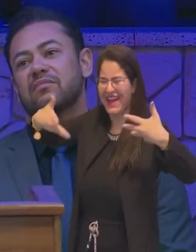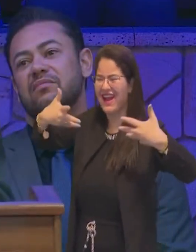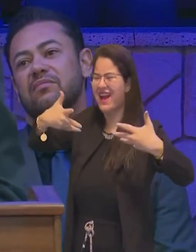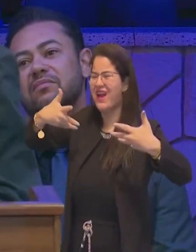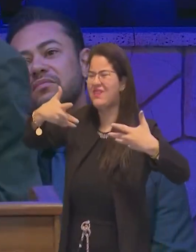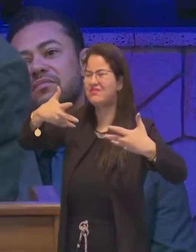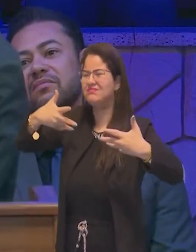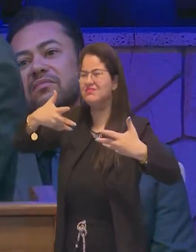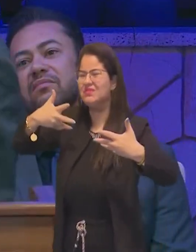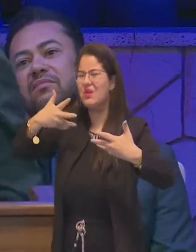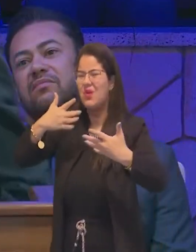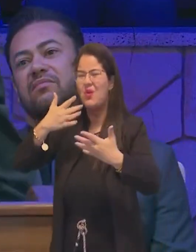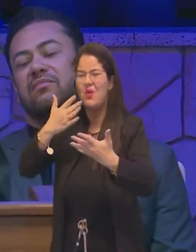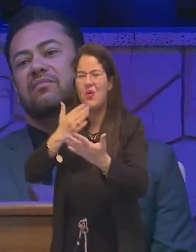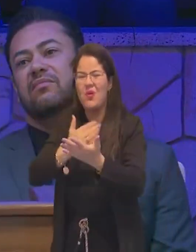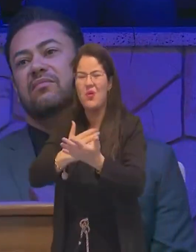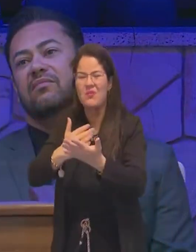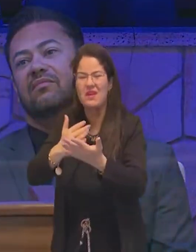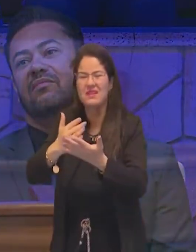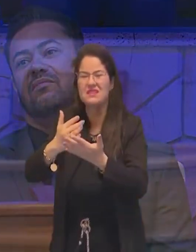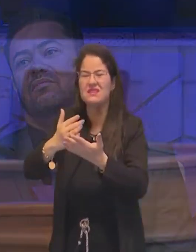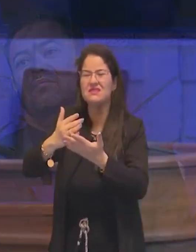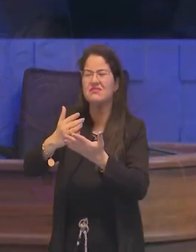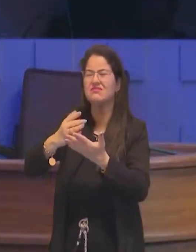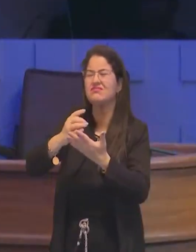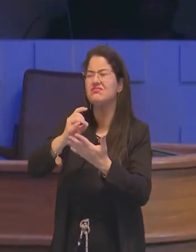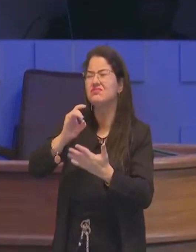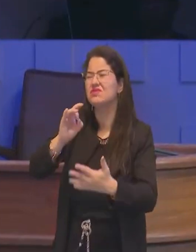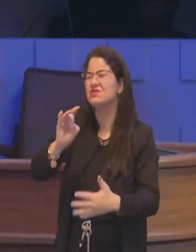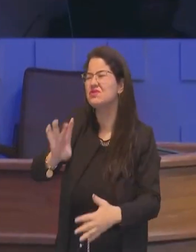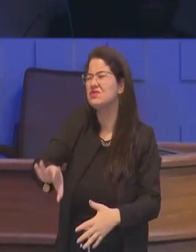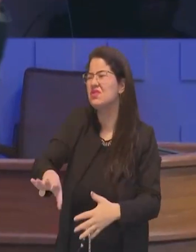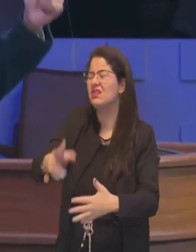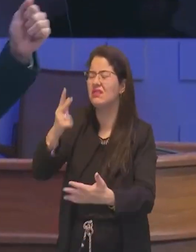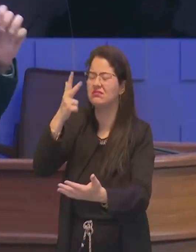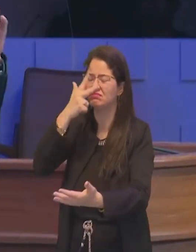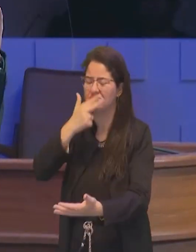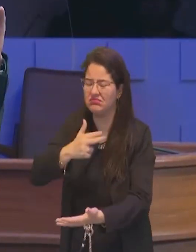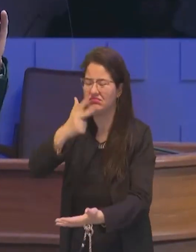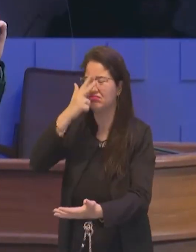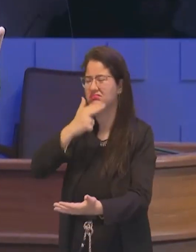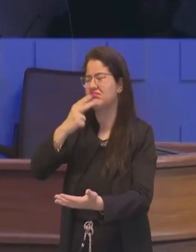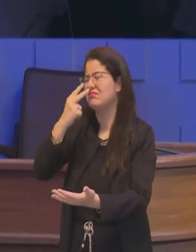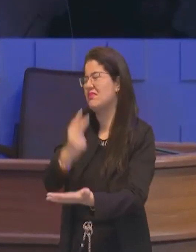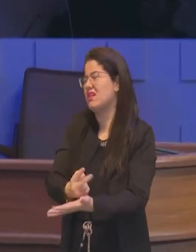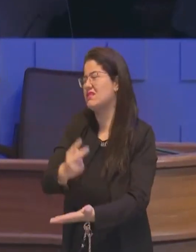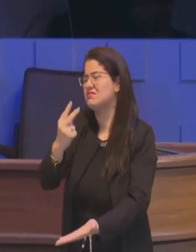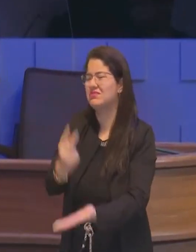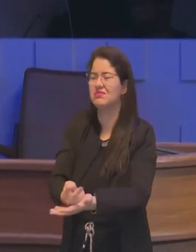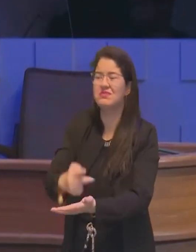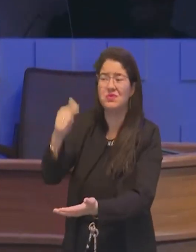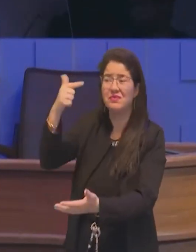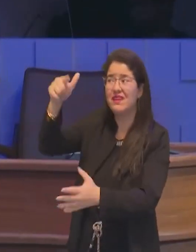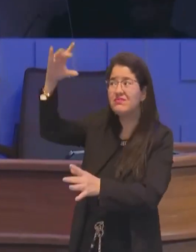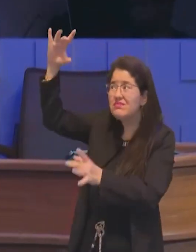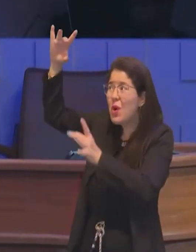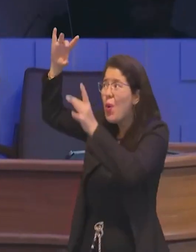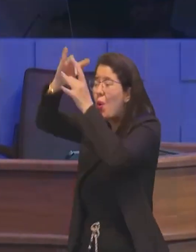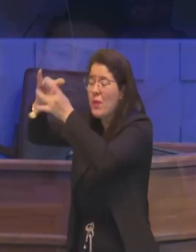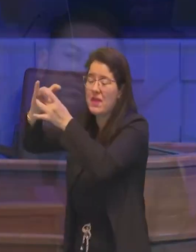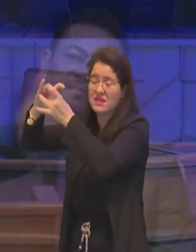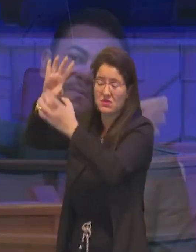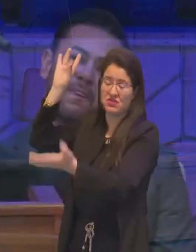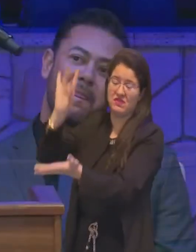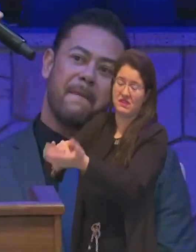agora realizado de forma mecânica e sem a mesma conexão íntima com Cristo. Ou seja,